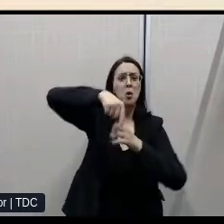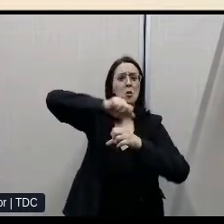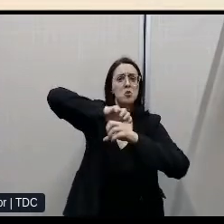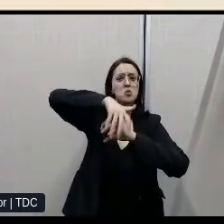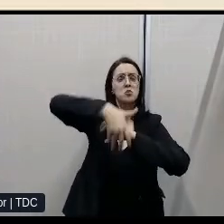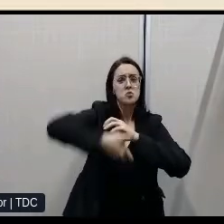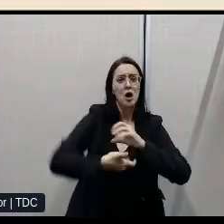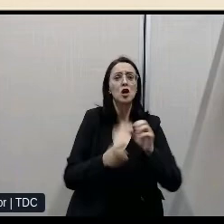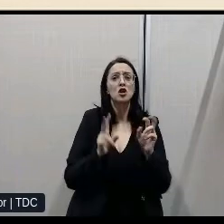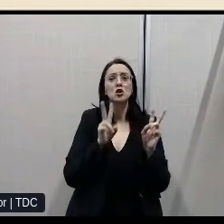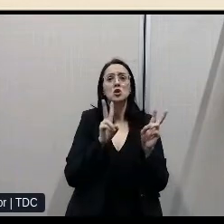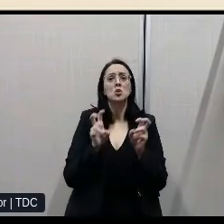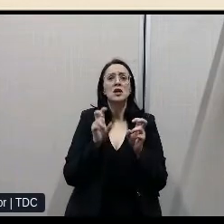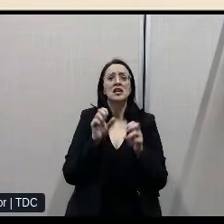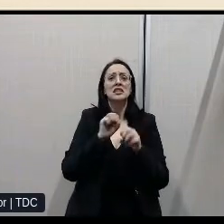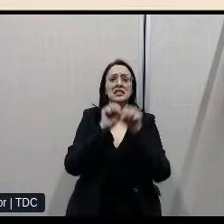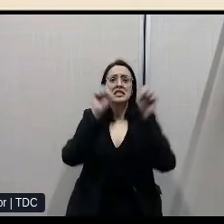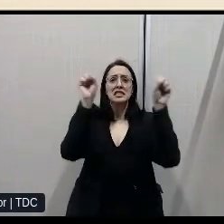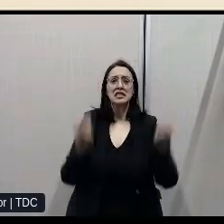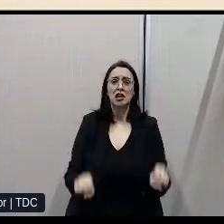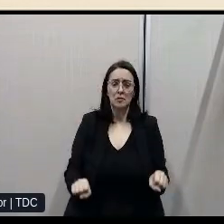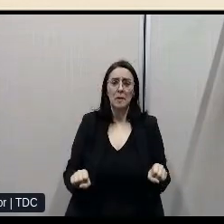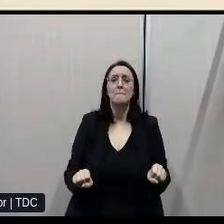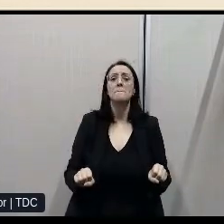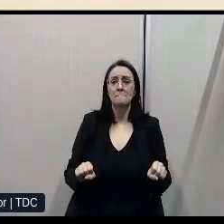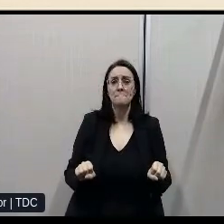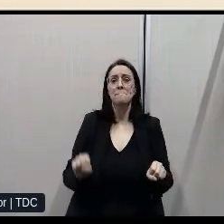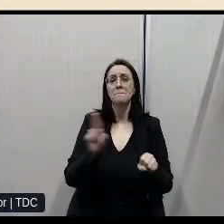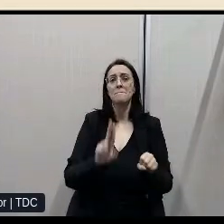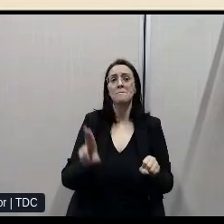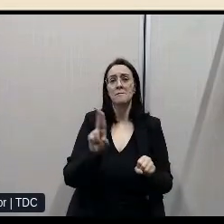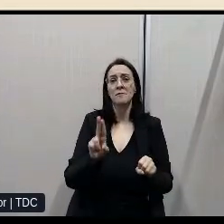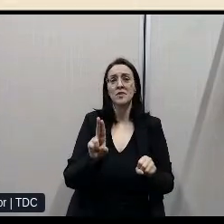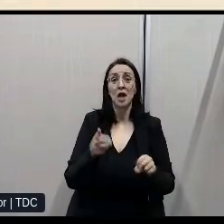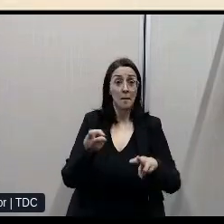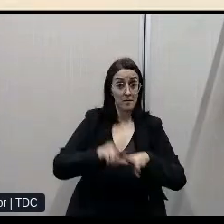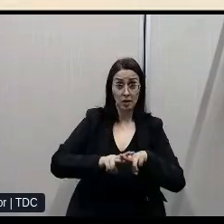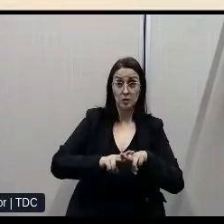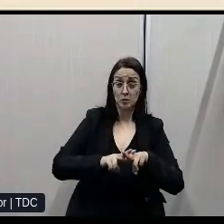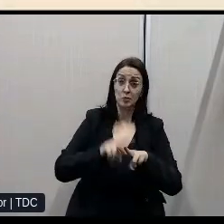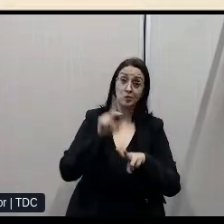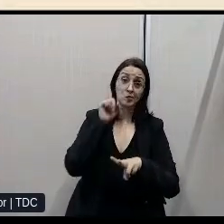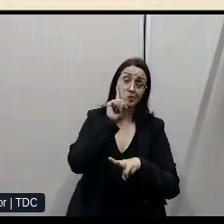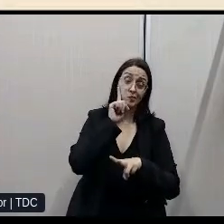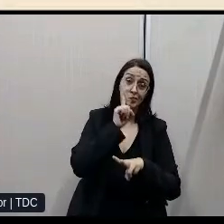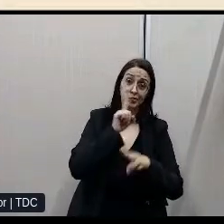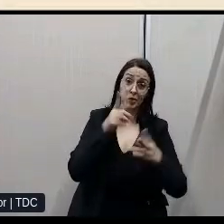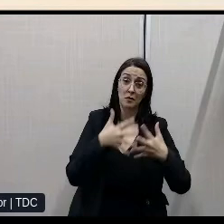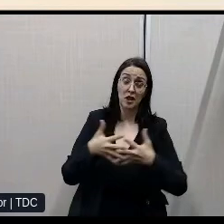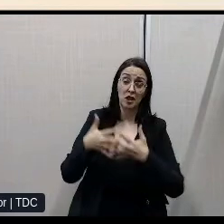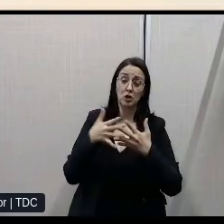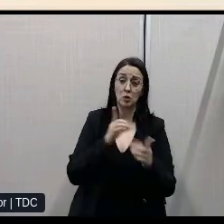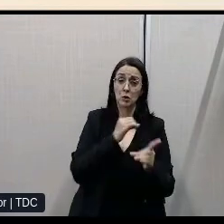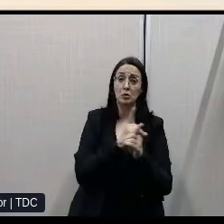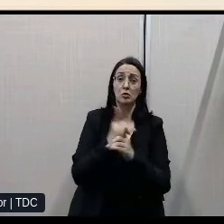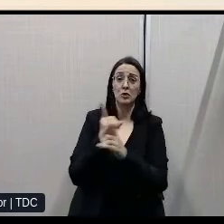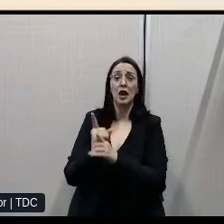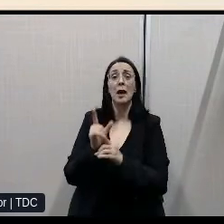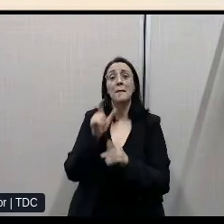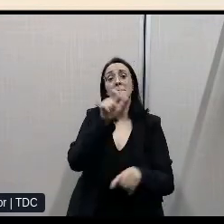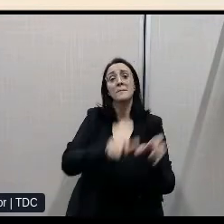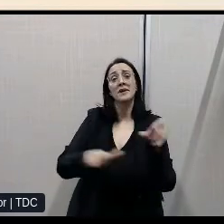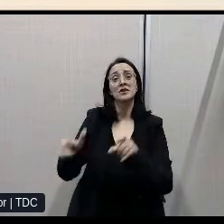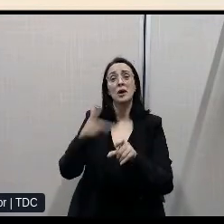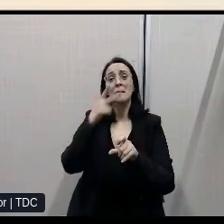do Compass, que é um sistema usado pelo sistema prisional americano, para identificar pessoas que possam ter